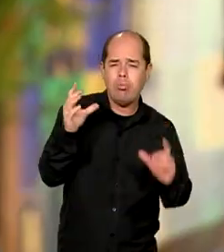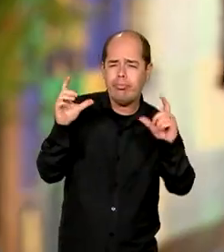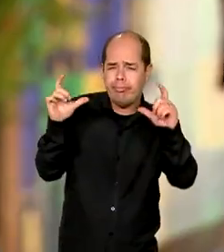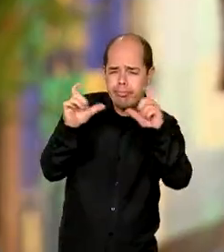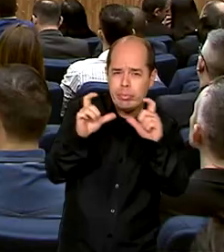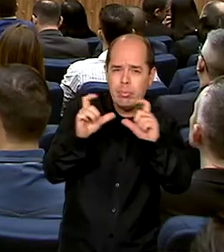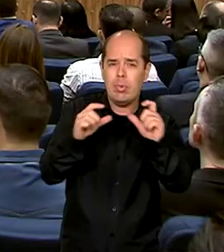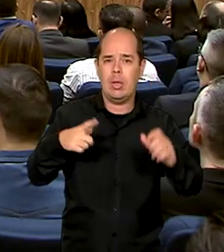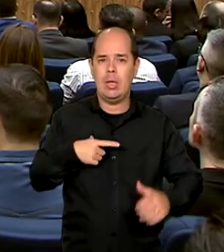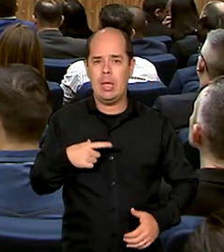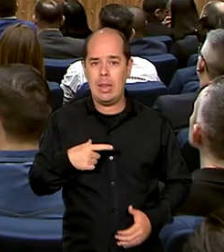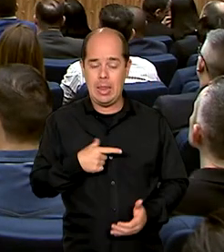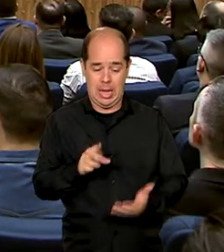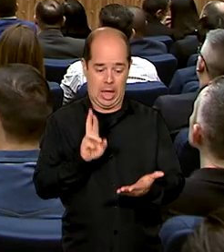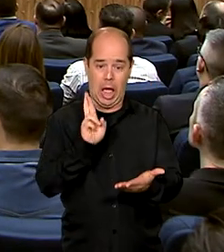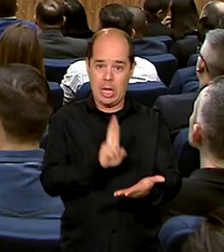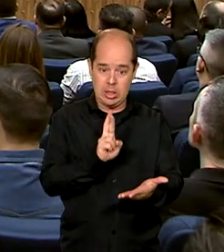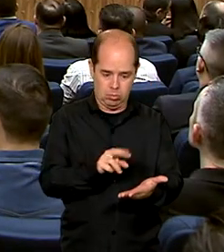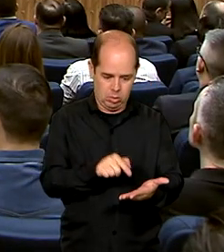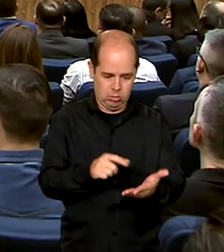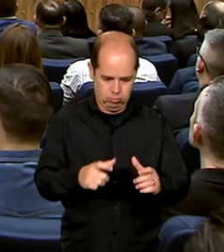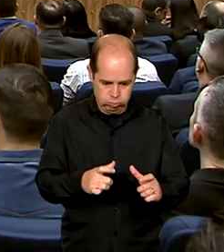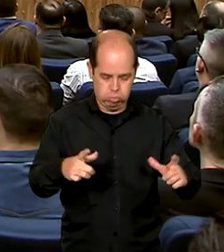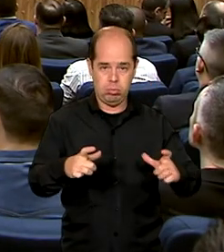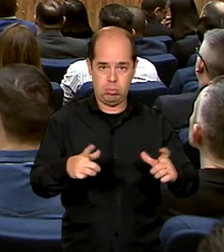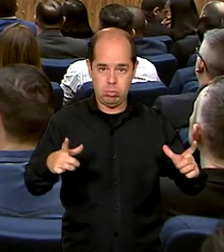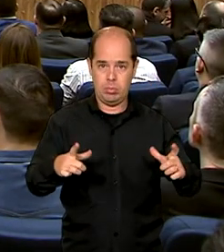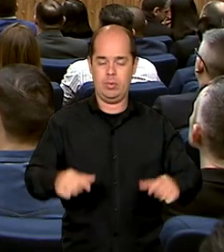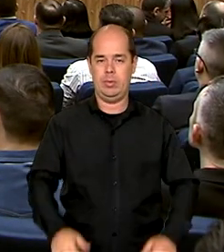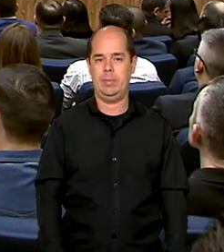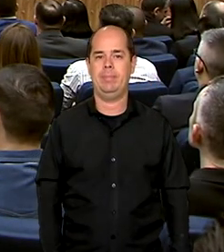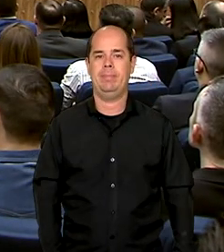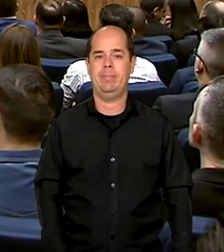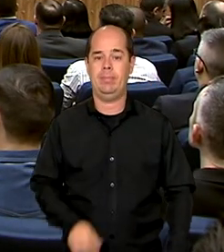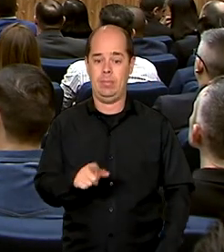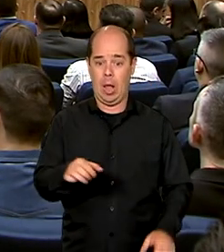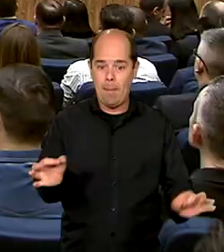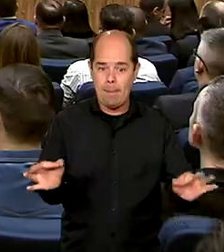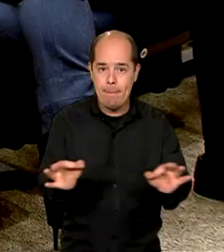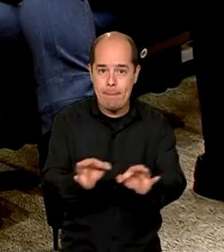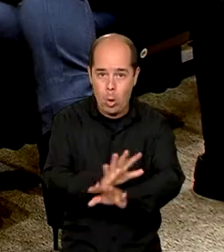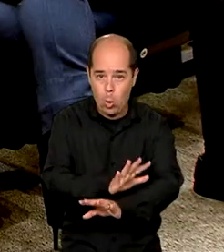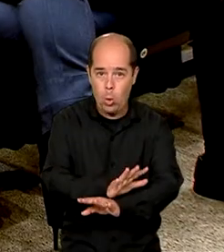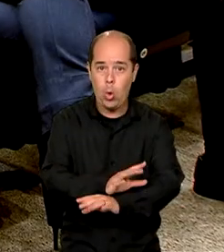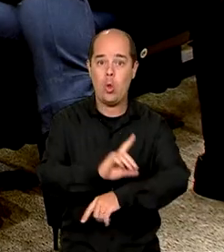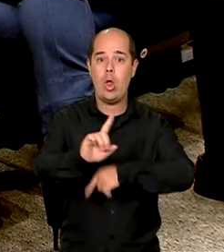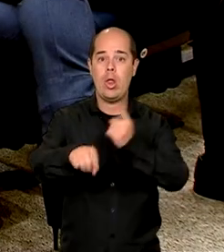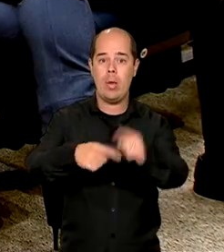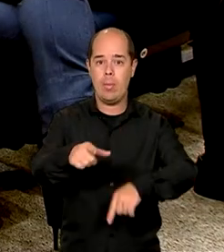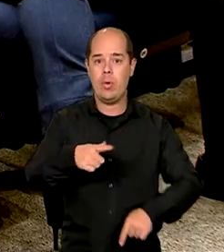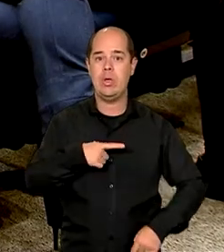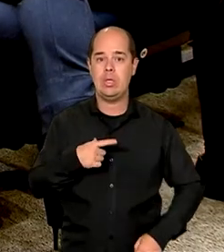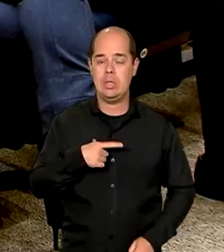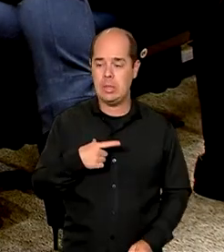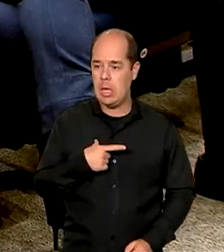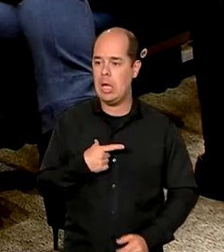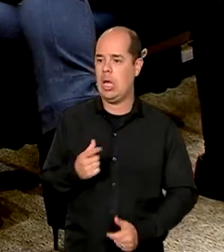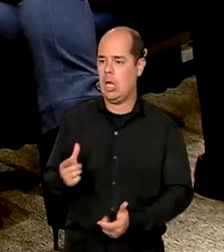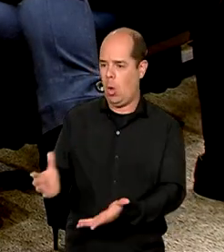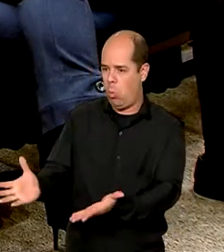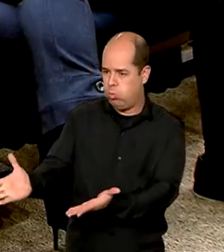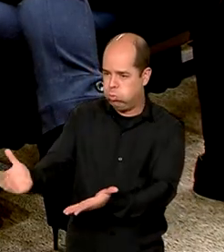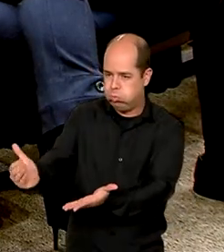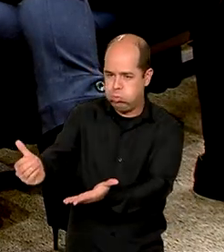resposta ampliado. Ao término da aplicação da prova, será feita a logística reversa, que vai recolher os malotes com o